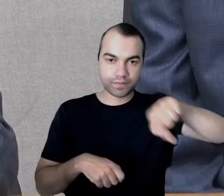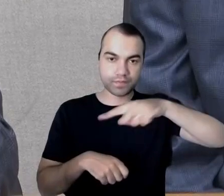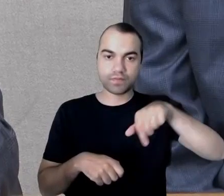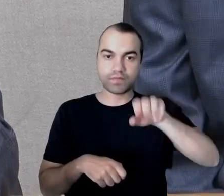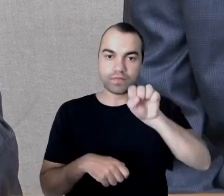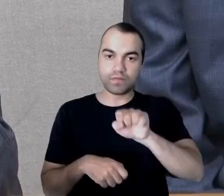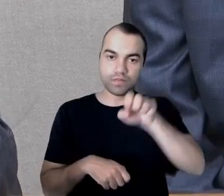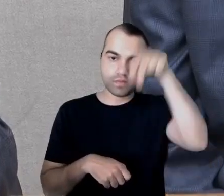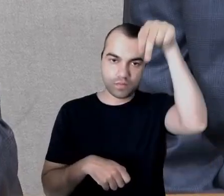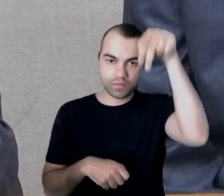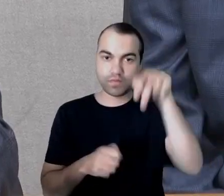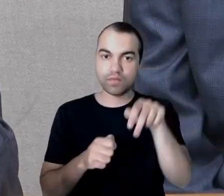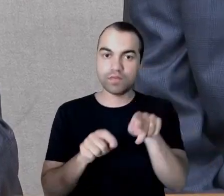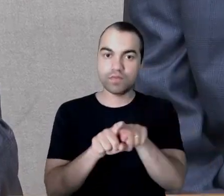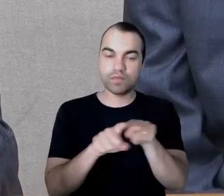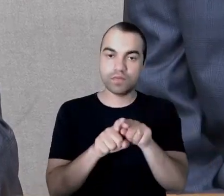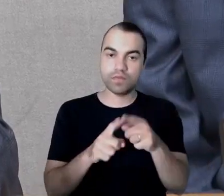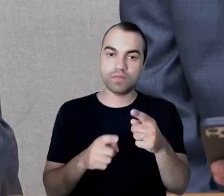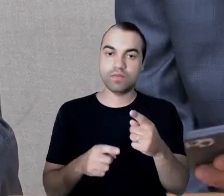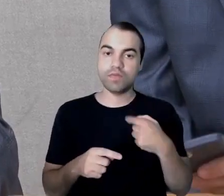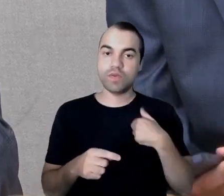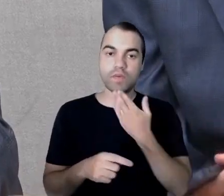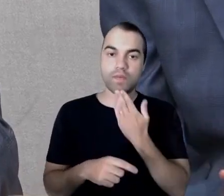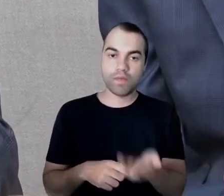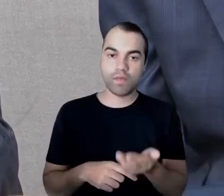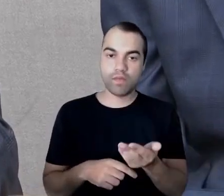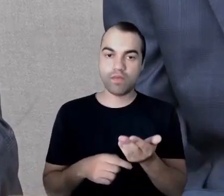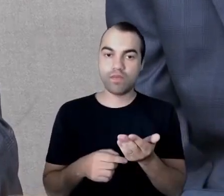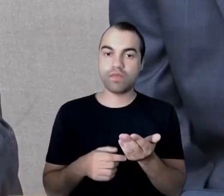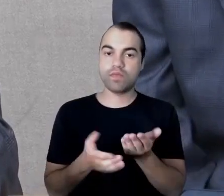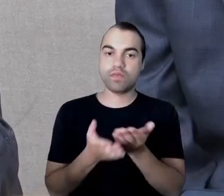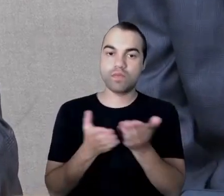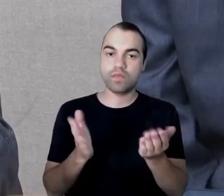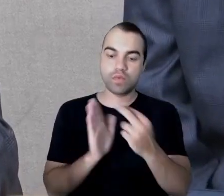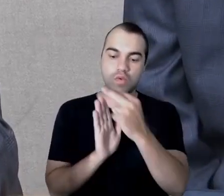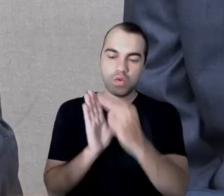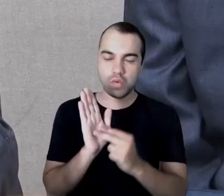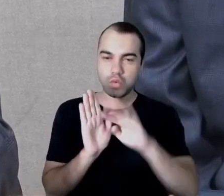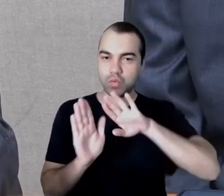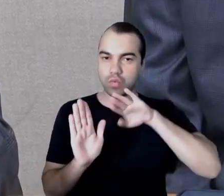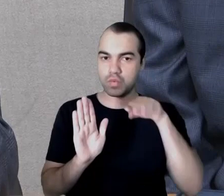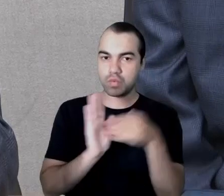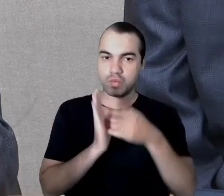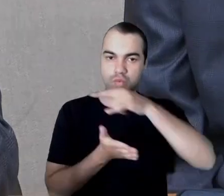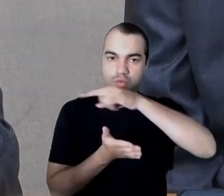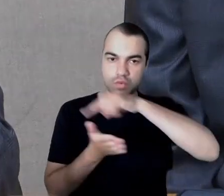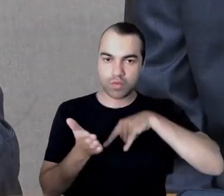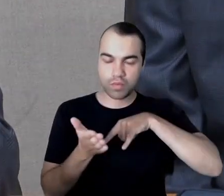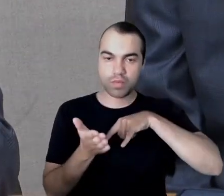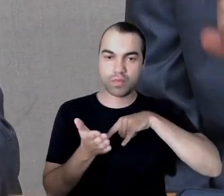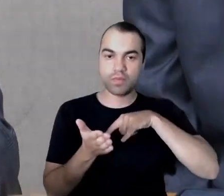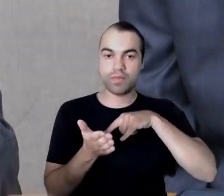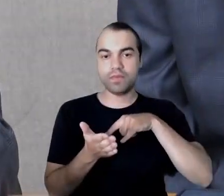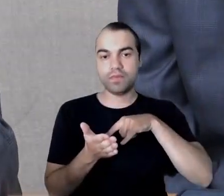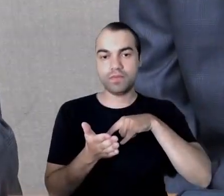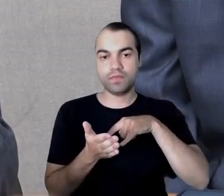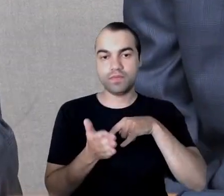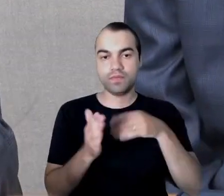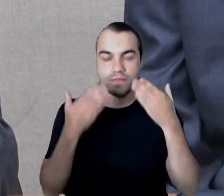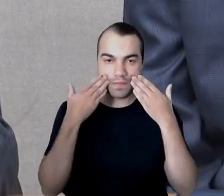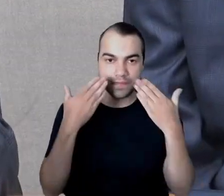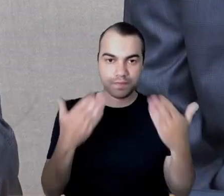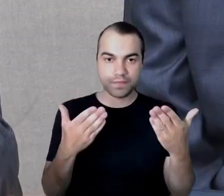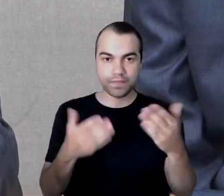complementares que eu peço escusas a vocês para não ler todos os documentos que foram apresentados